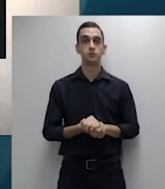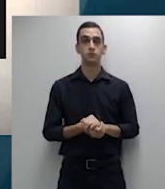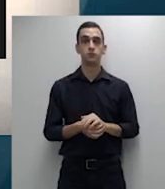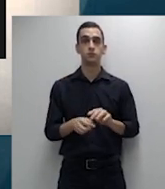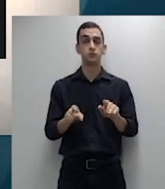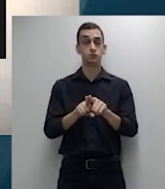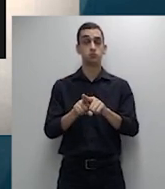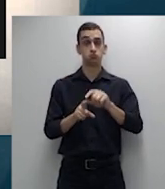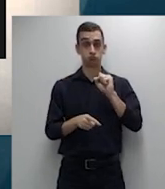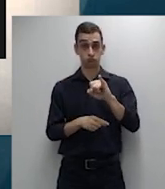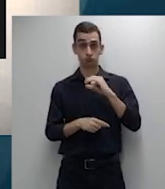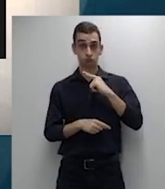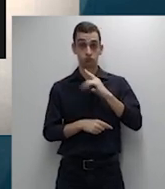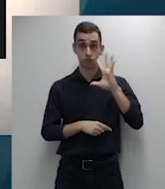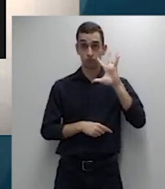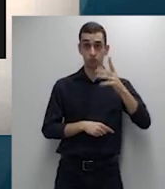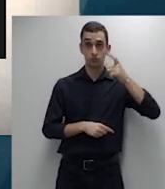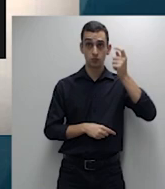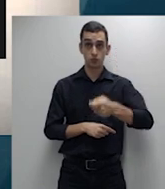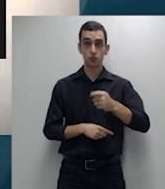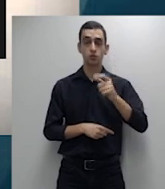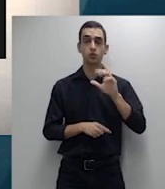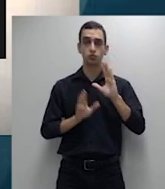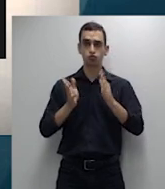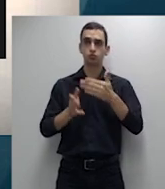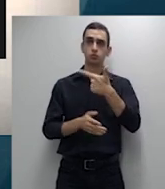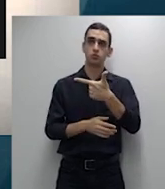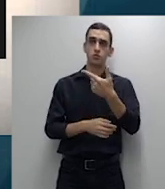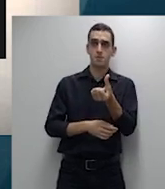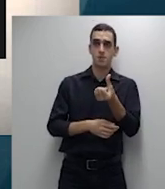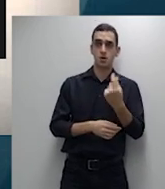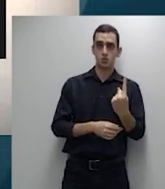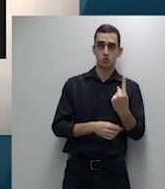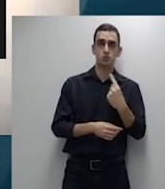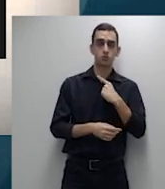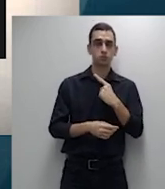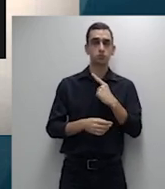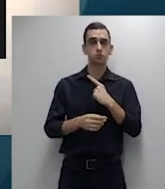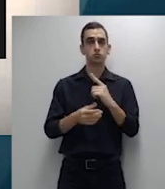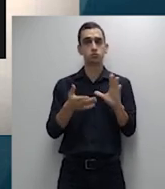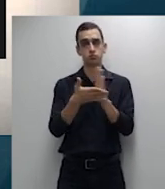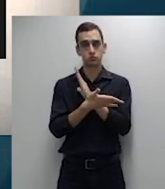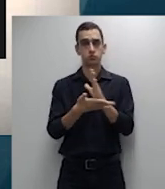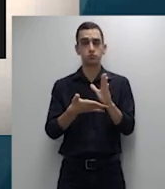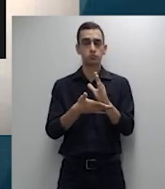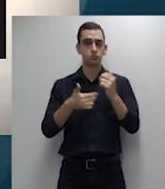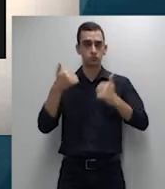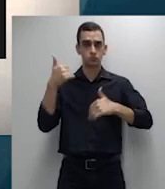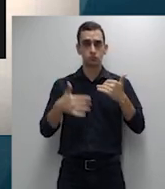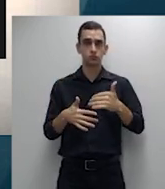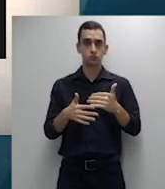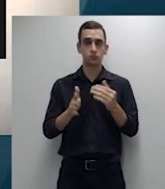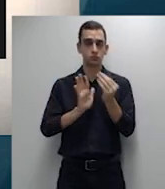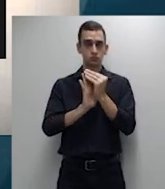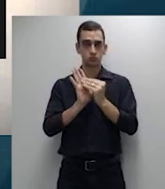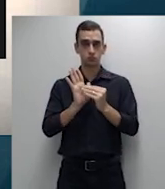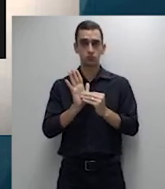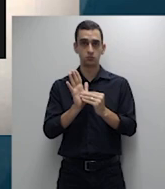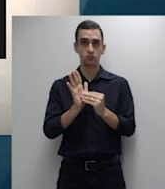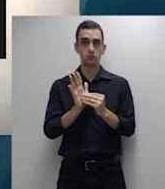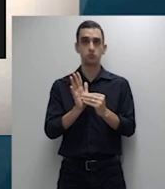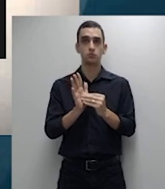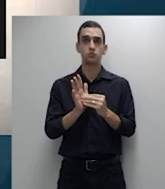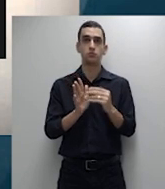decidido por aplicar o 261 já teria havido uma decisão de mérito no